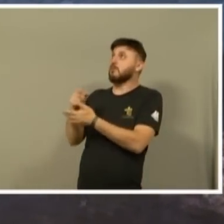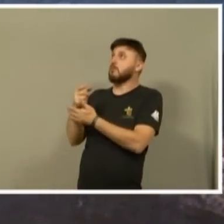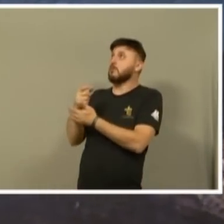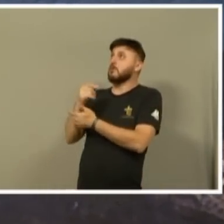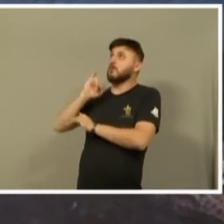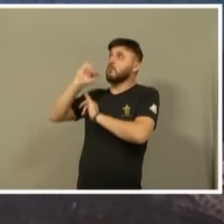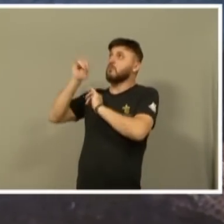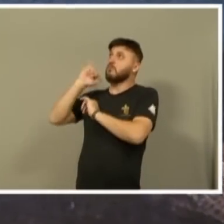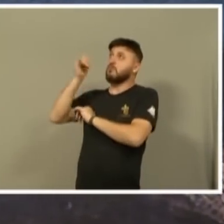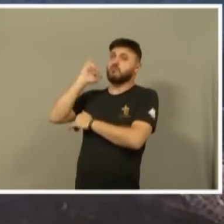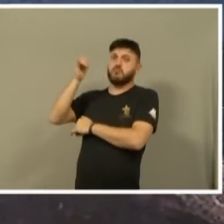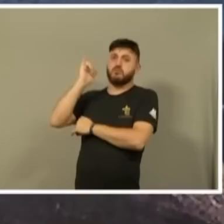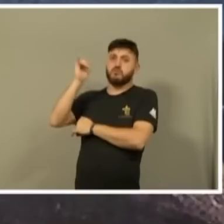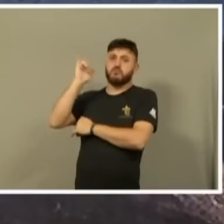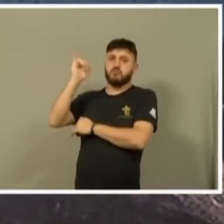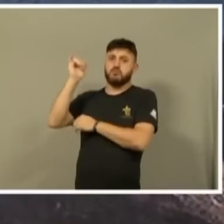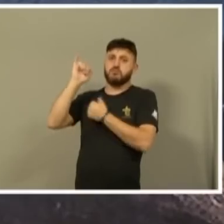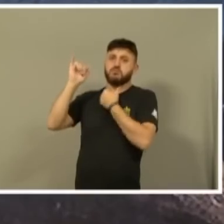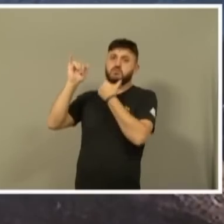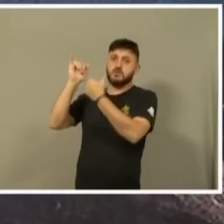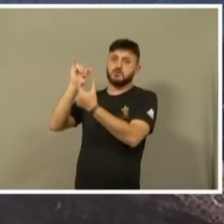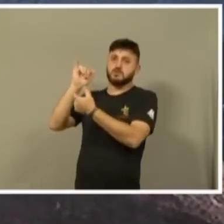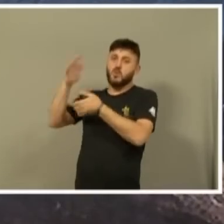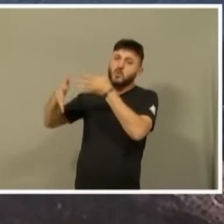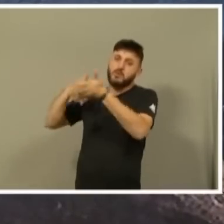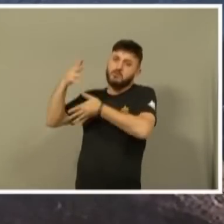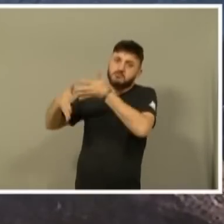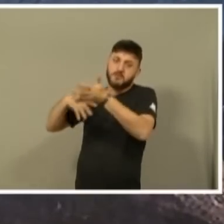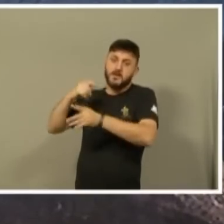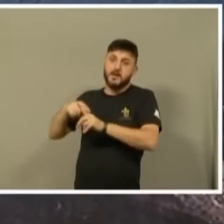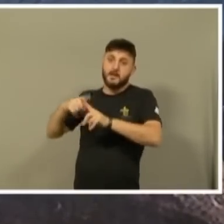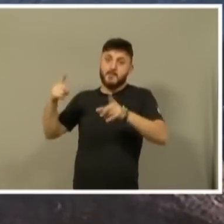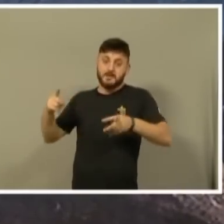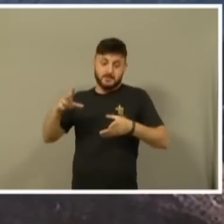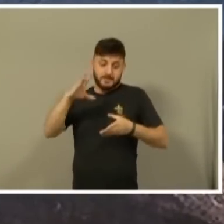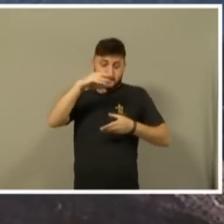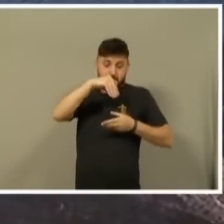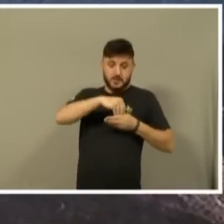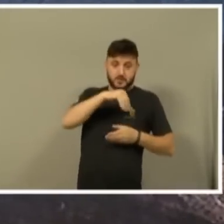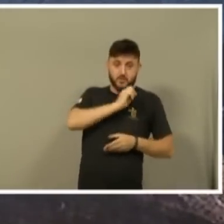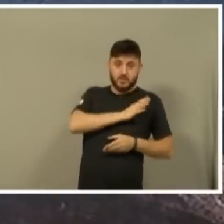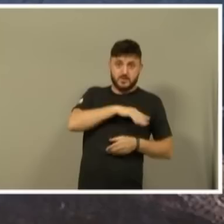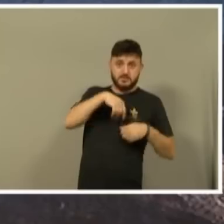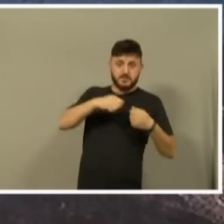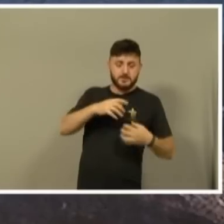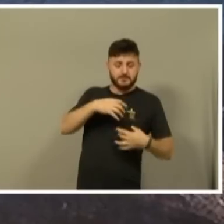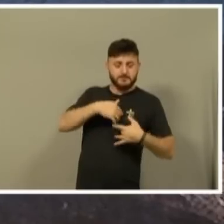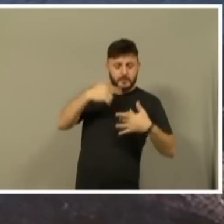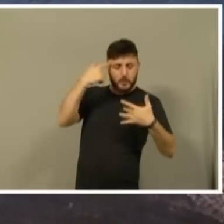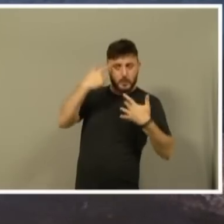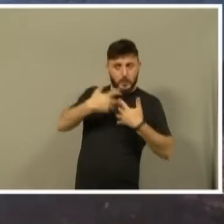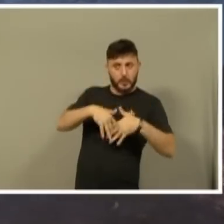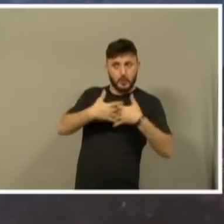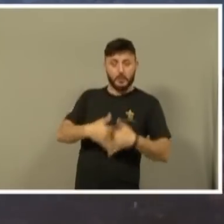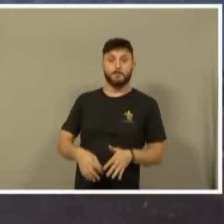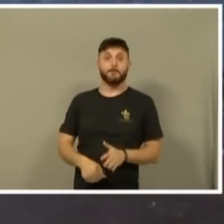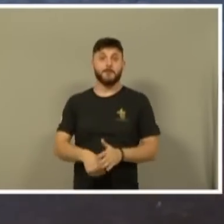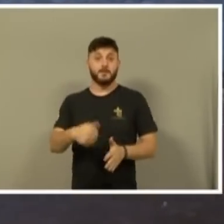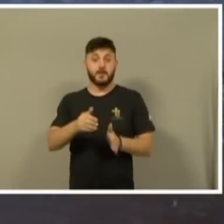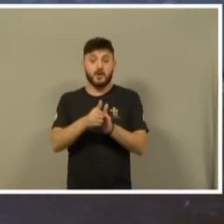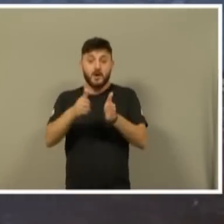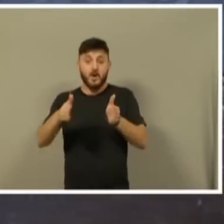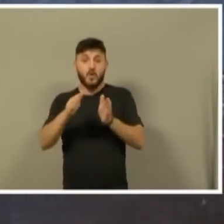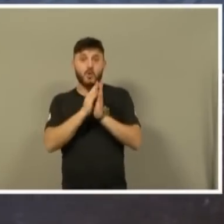está, você passa pela palavra e fica na presença. Então, primeiro passo para